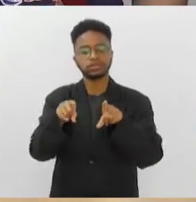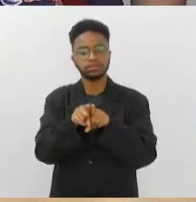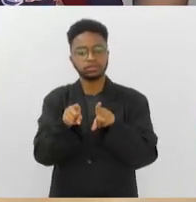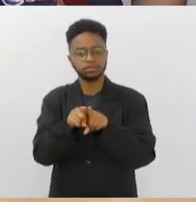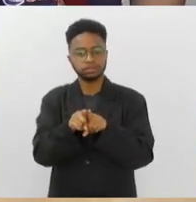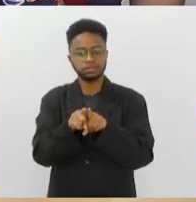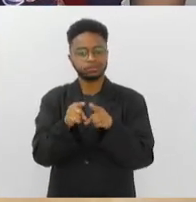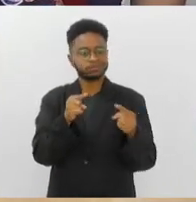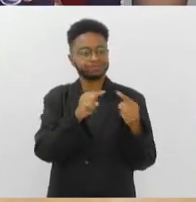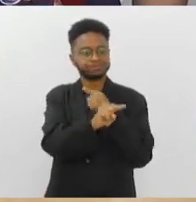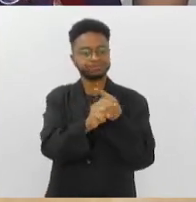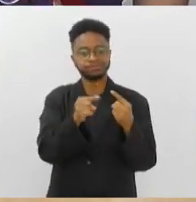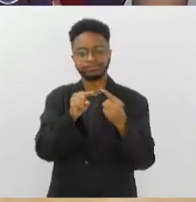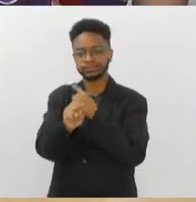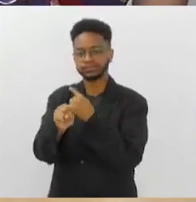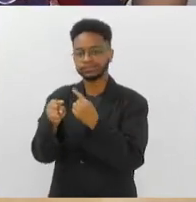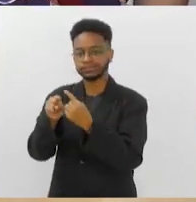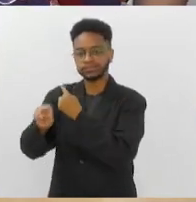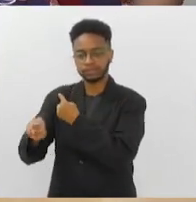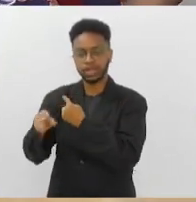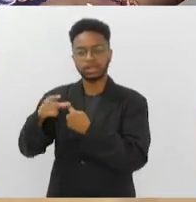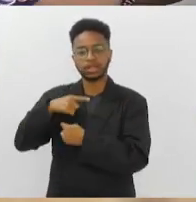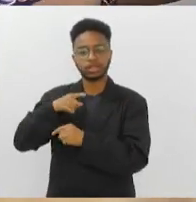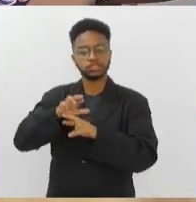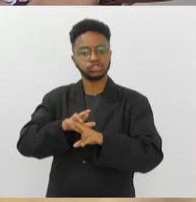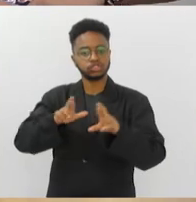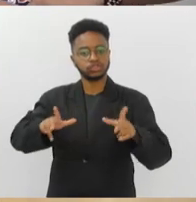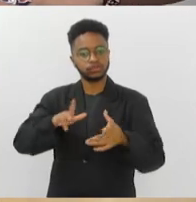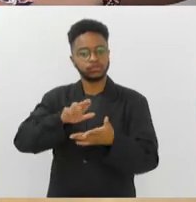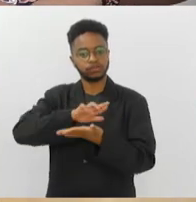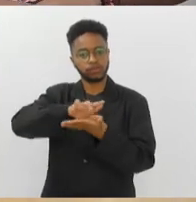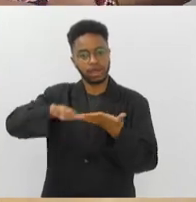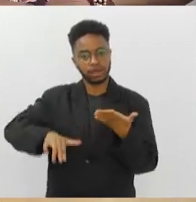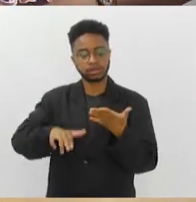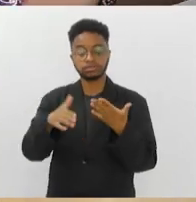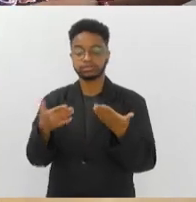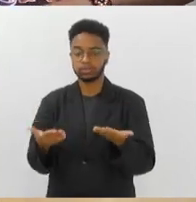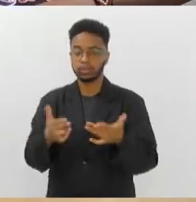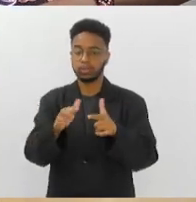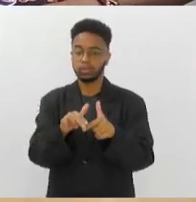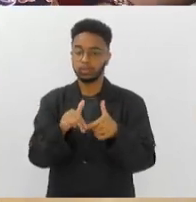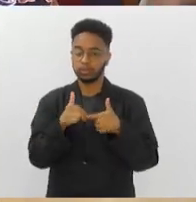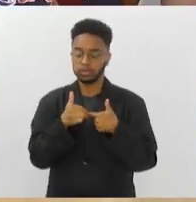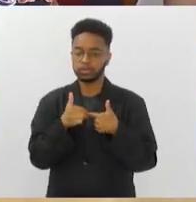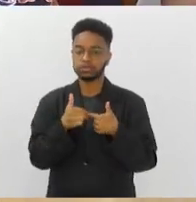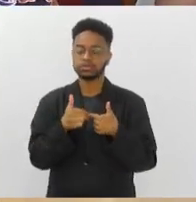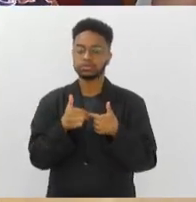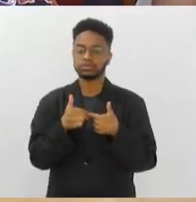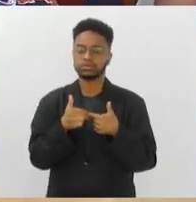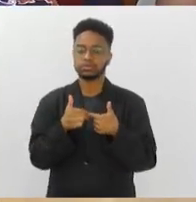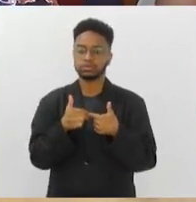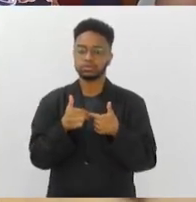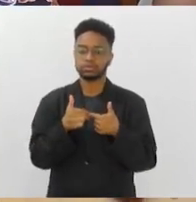extremamente contraditória, que tem suas diferenças e, por isso, tem toda a sua